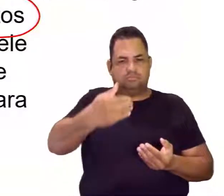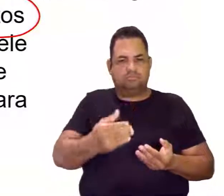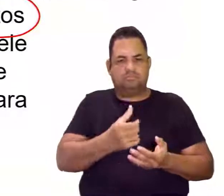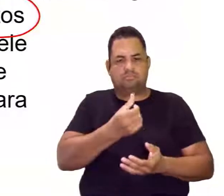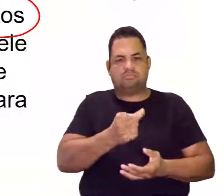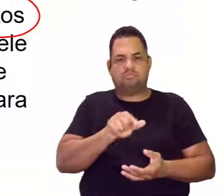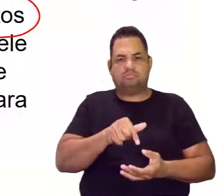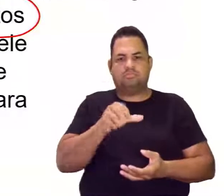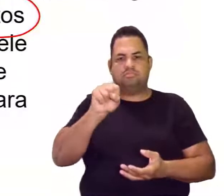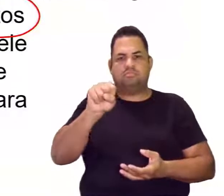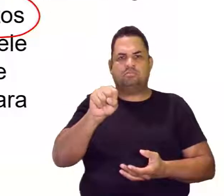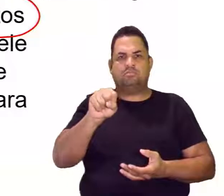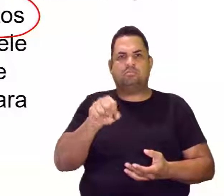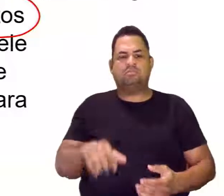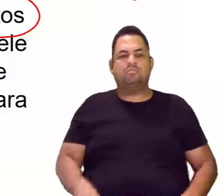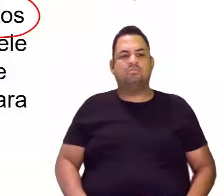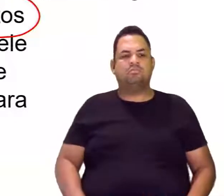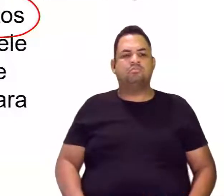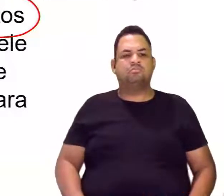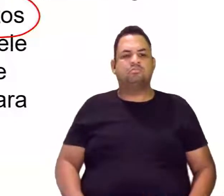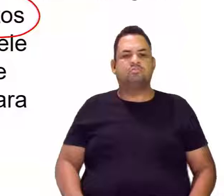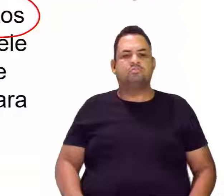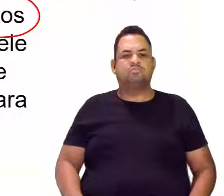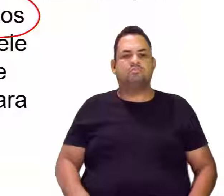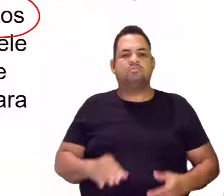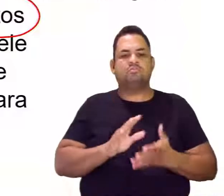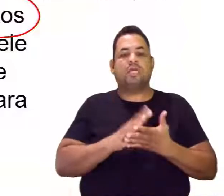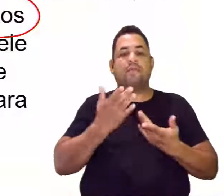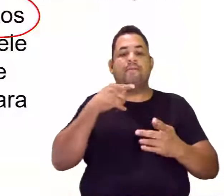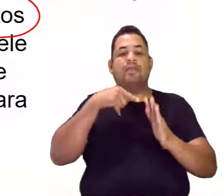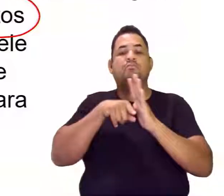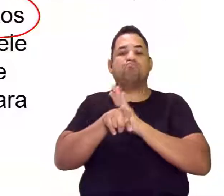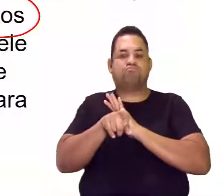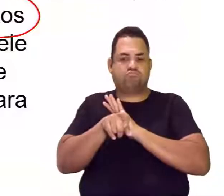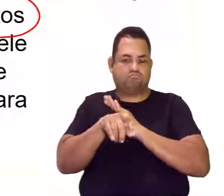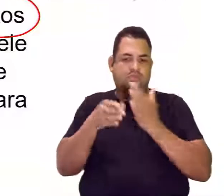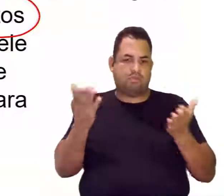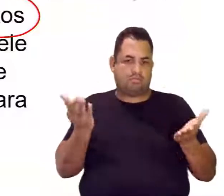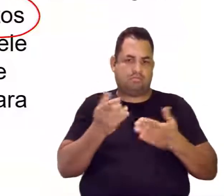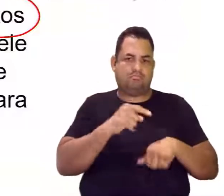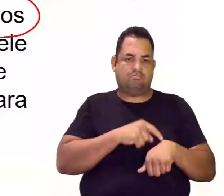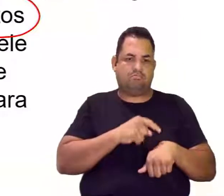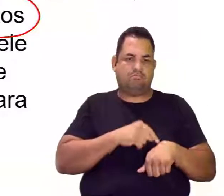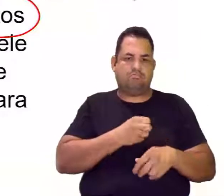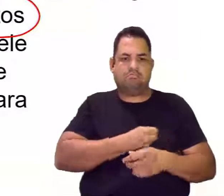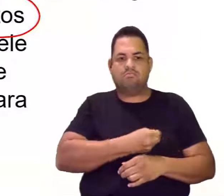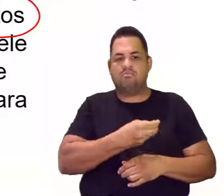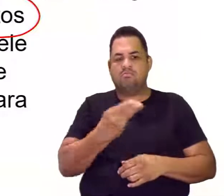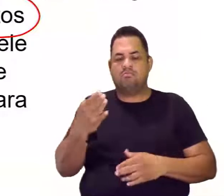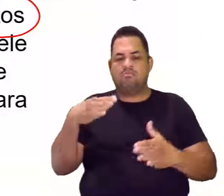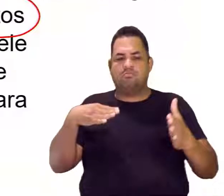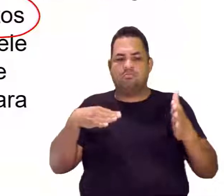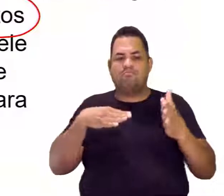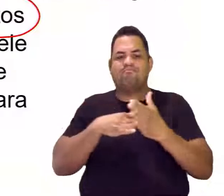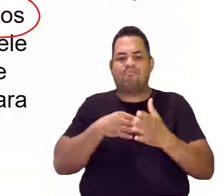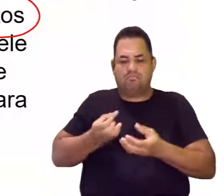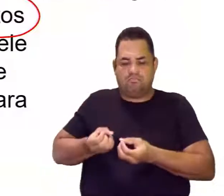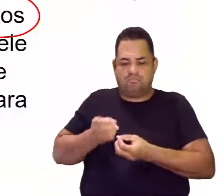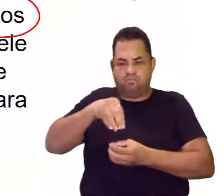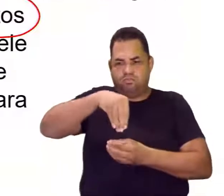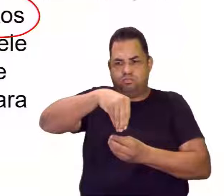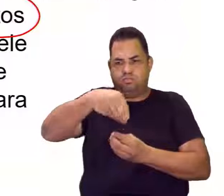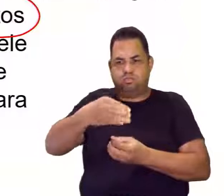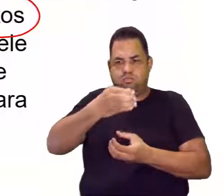rótulo 6,8. Aí vem o comando, a pergunta. A quantidade máxima de